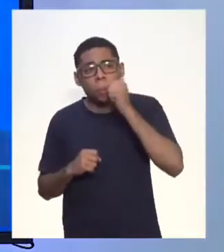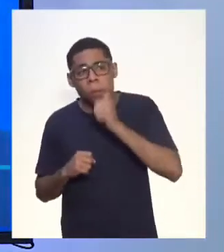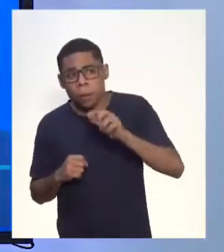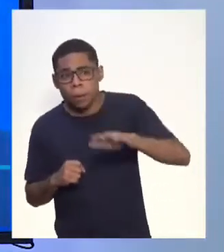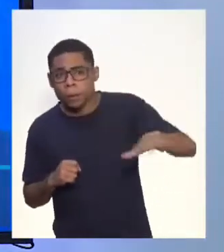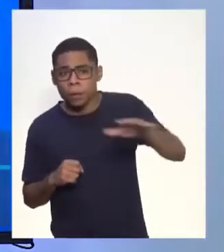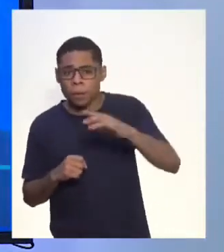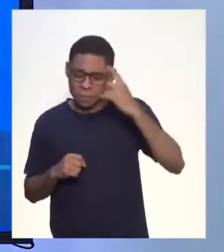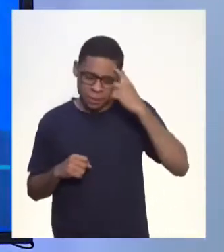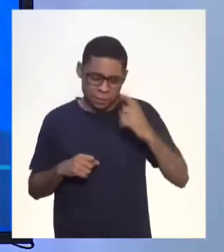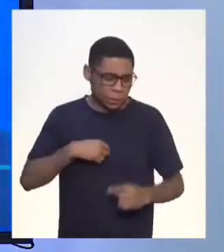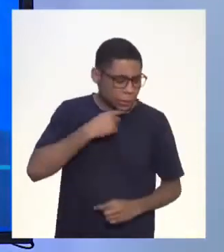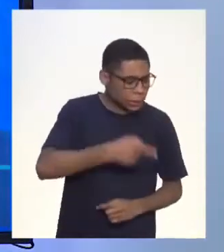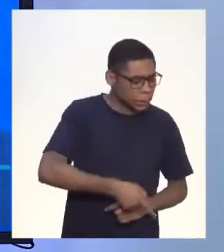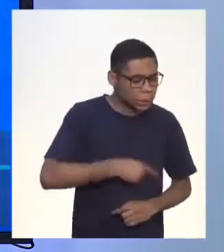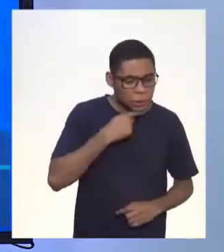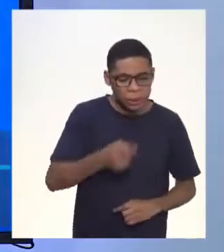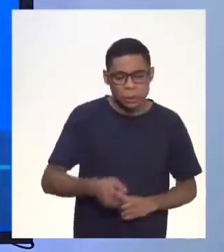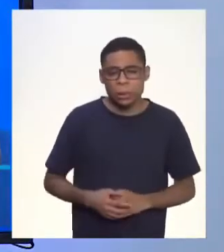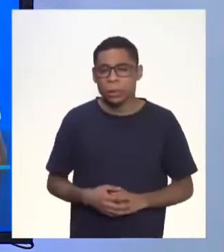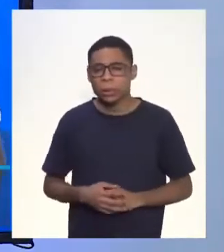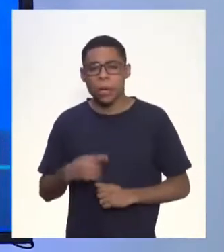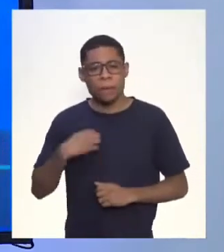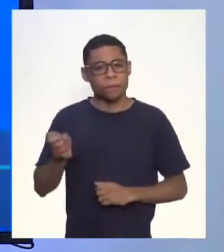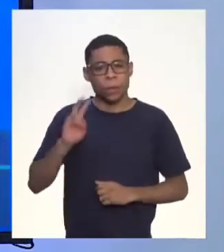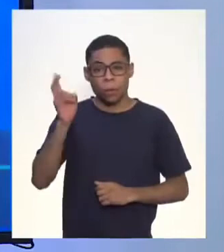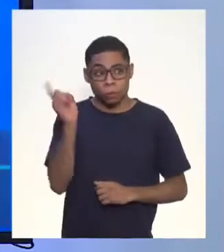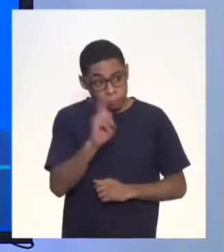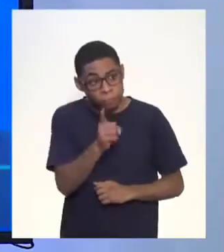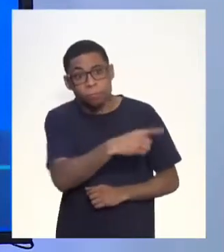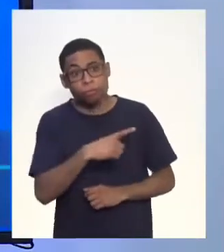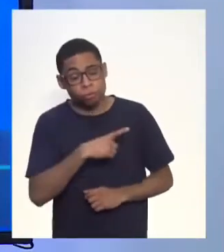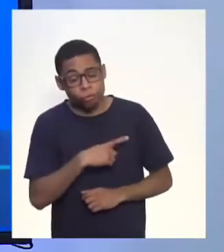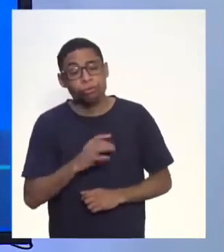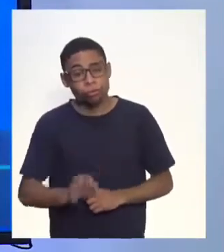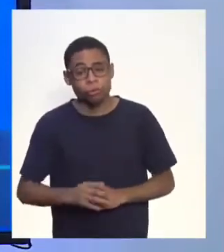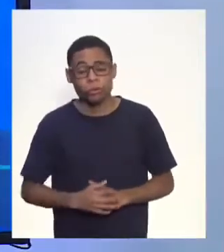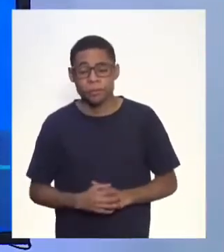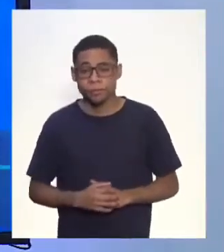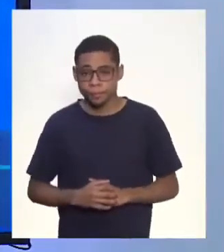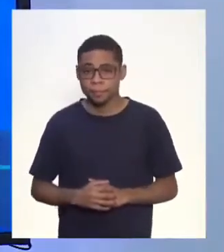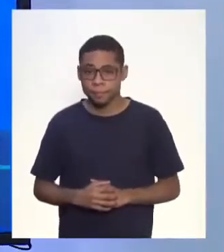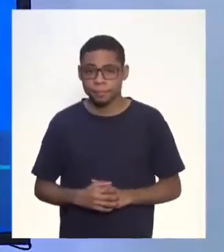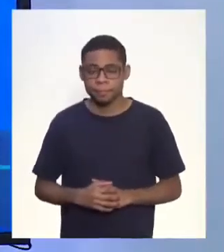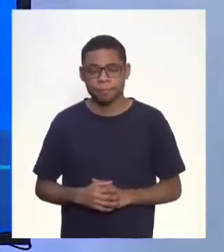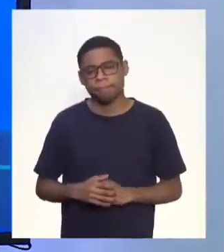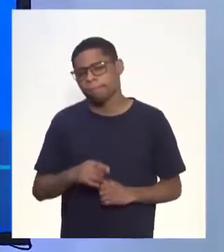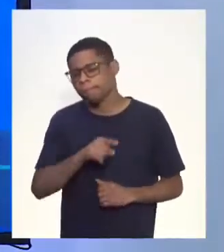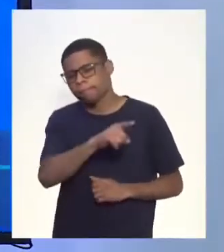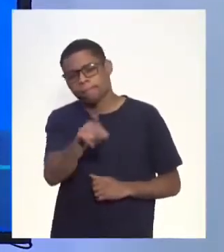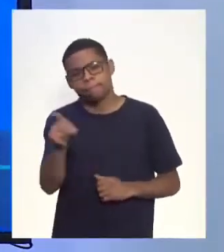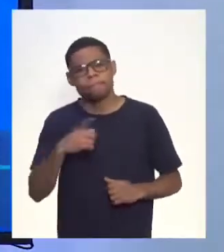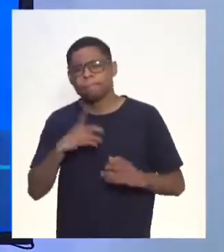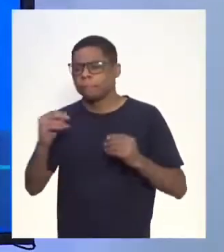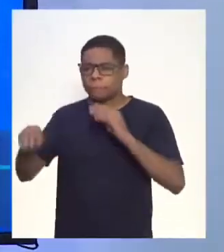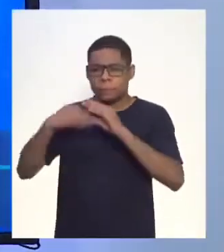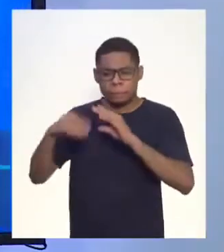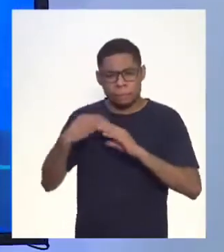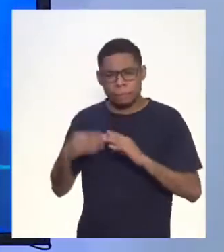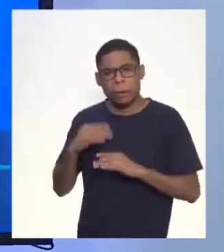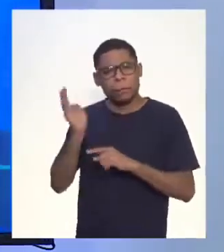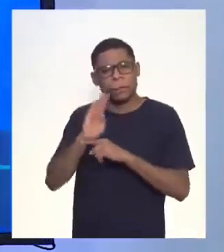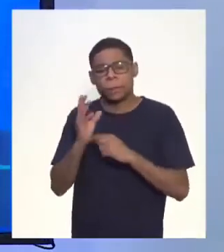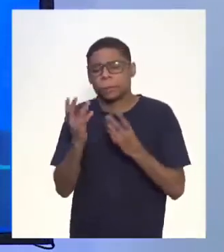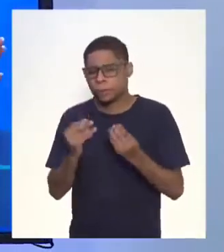segundo vídeo. E já continuando nessa questão, que nós falamos que estamos recebendo muitos vídeos, muitos. Você chegou a receber